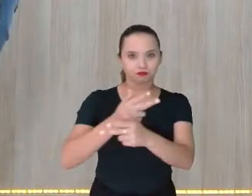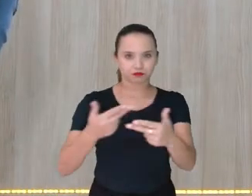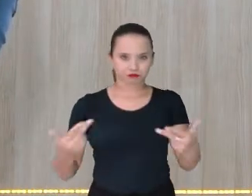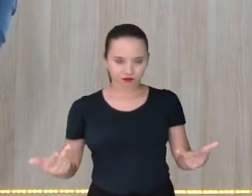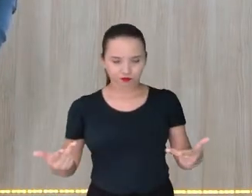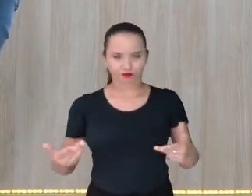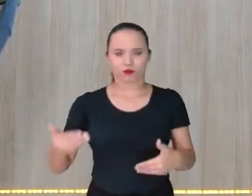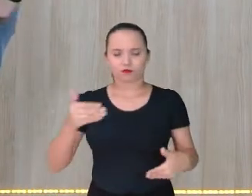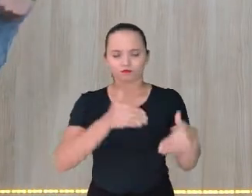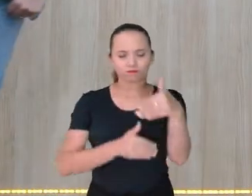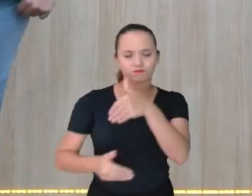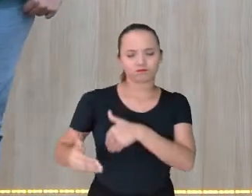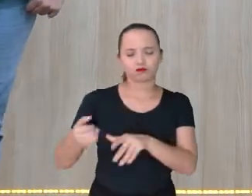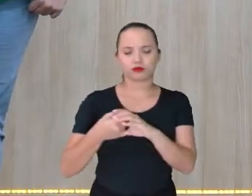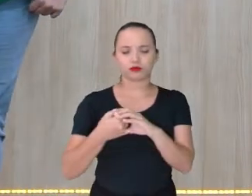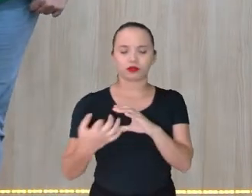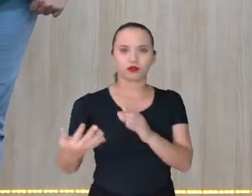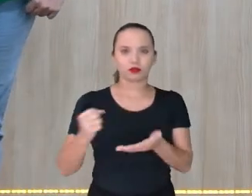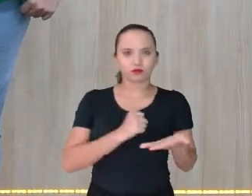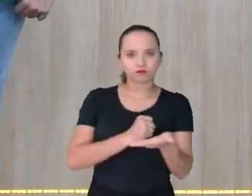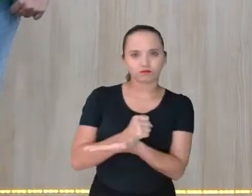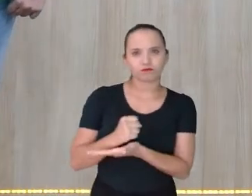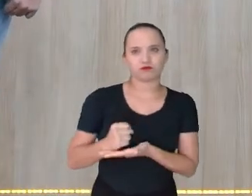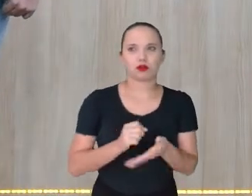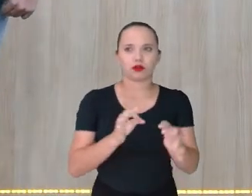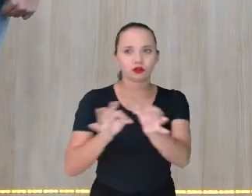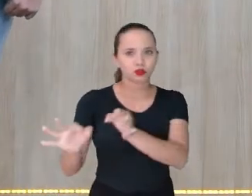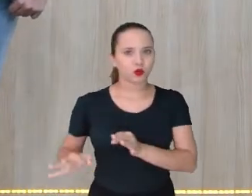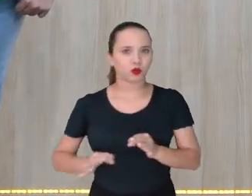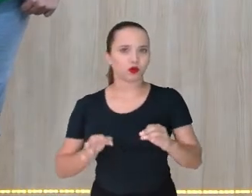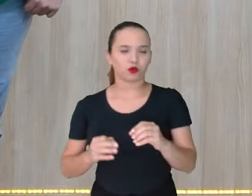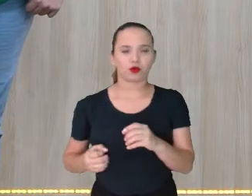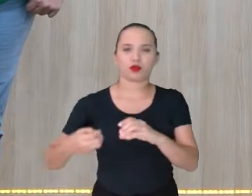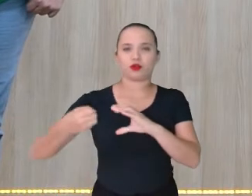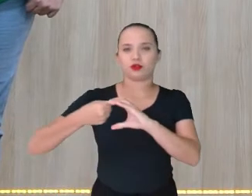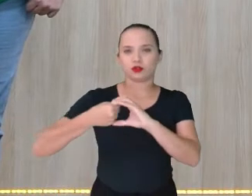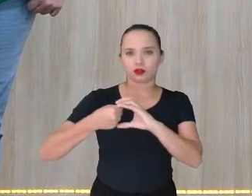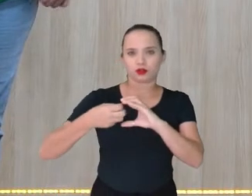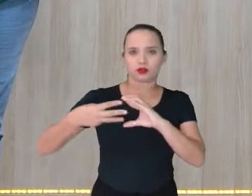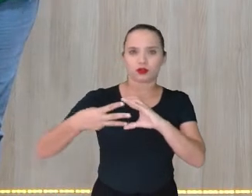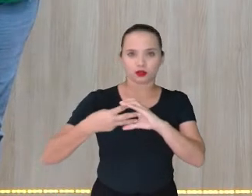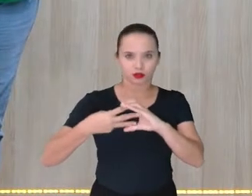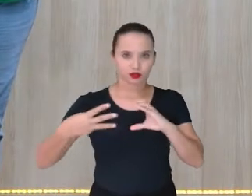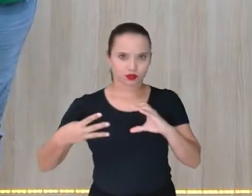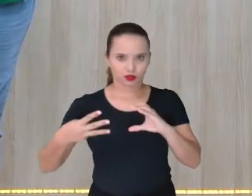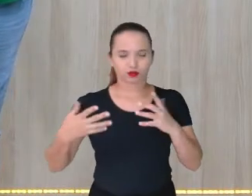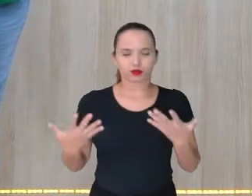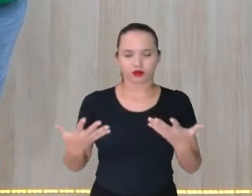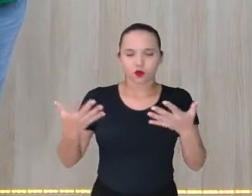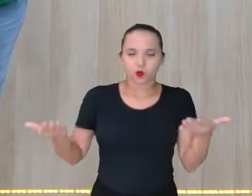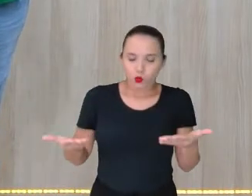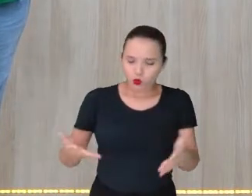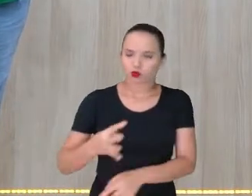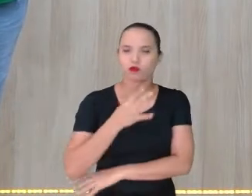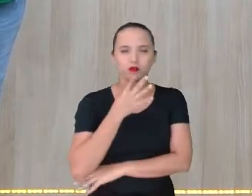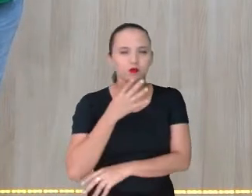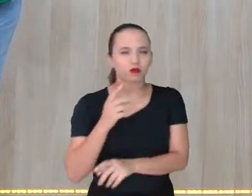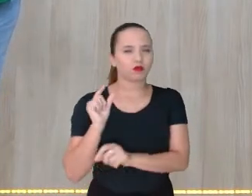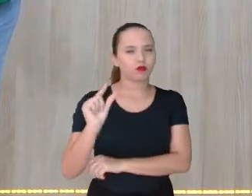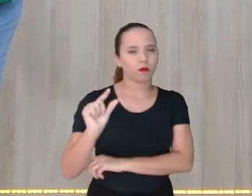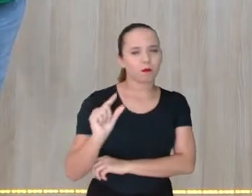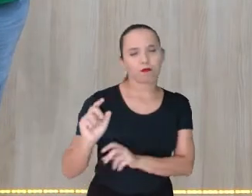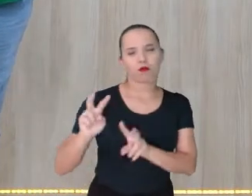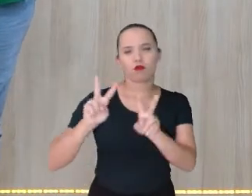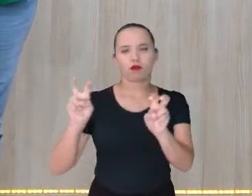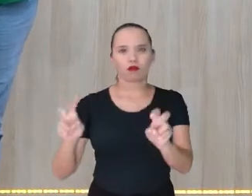e características básicas e sua organização celular. Pois é. Então, hoje a gente vai conhecer um pouquinho mais da composição dos